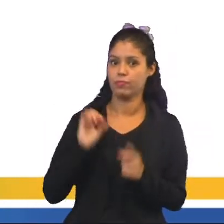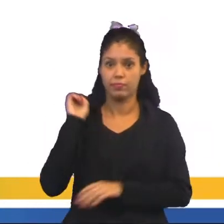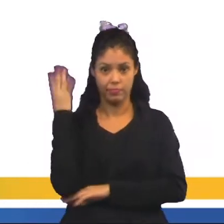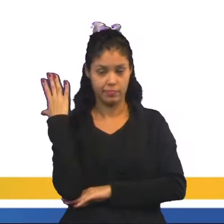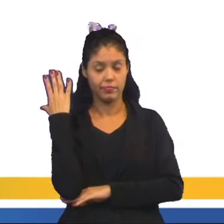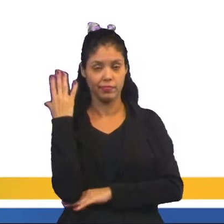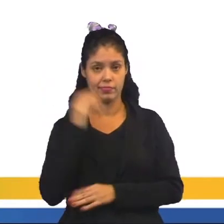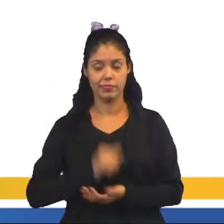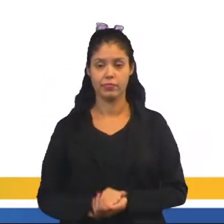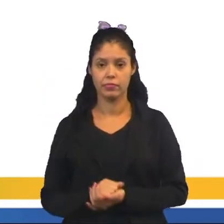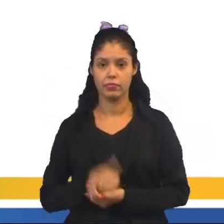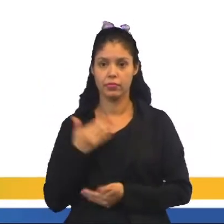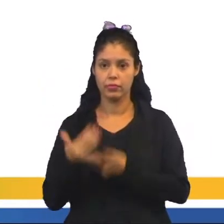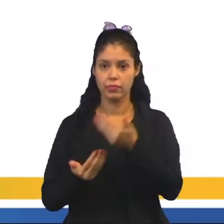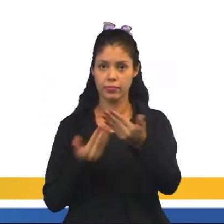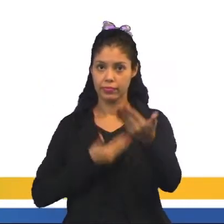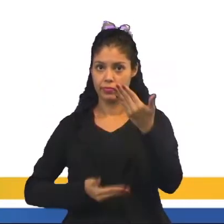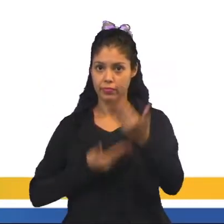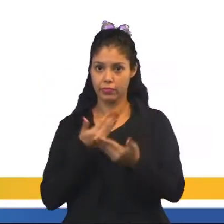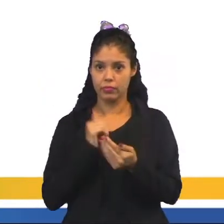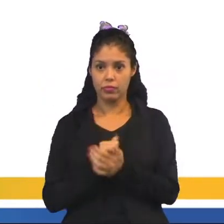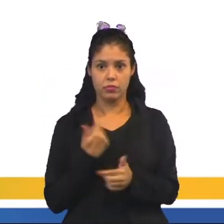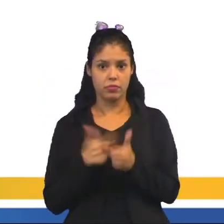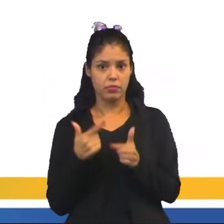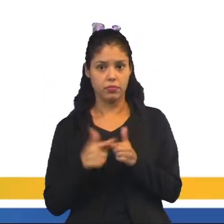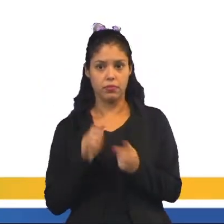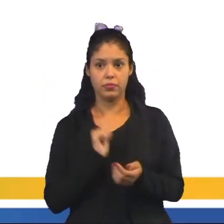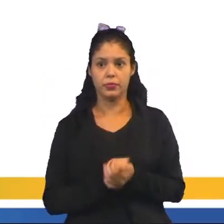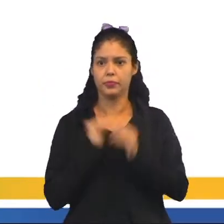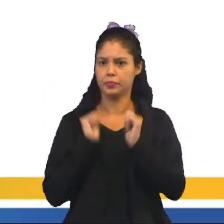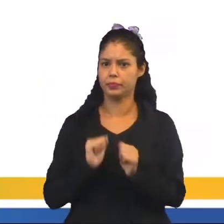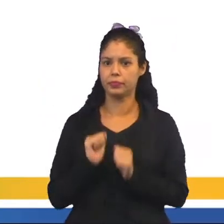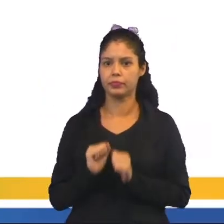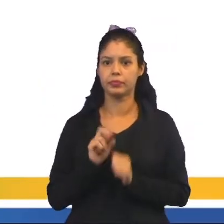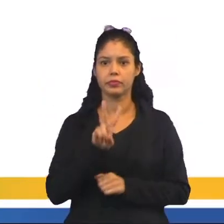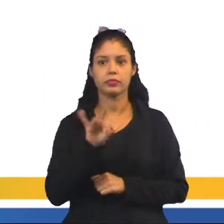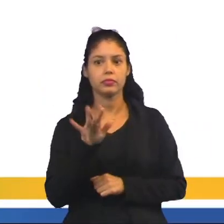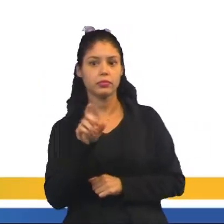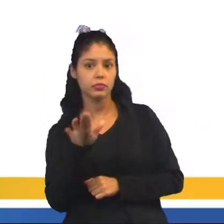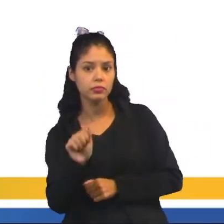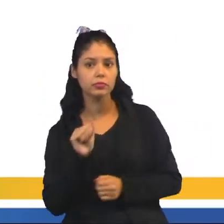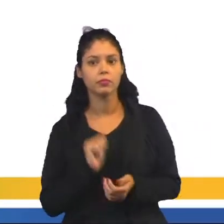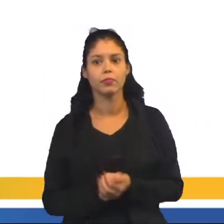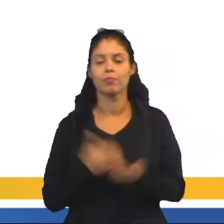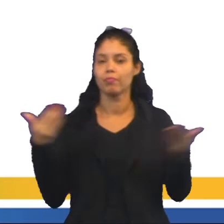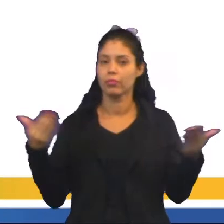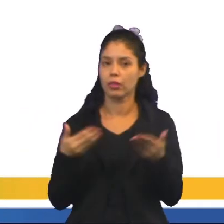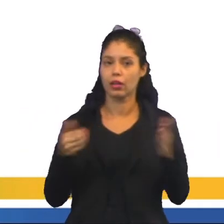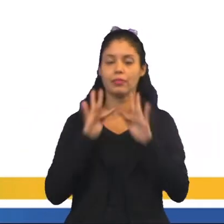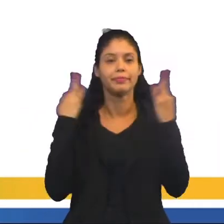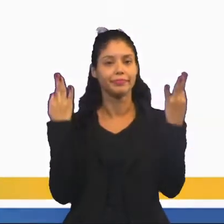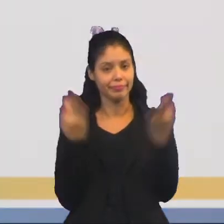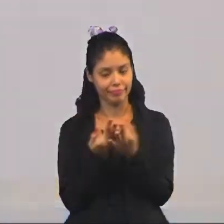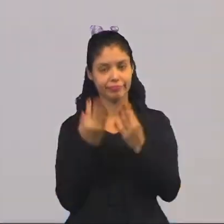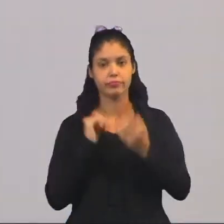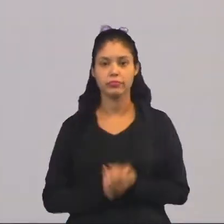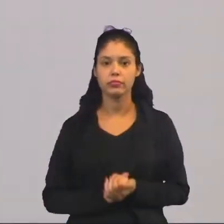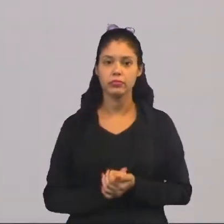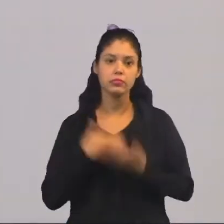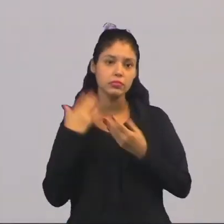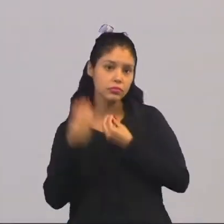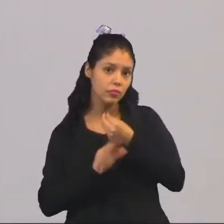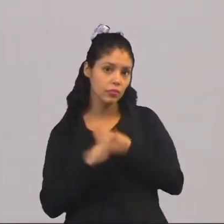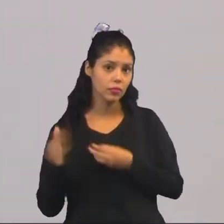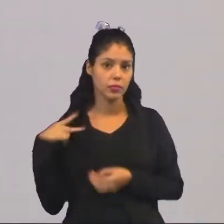problemas decorrentes dessa relação. Problema estes que podem ser vivenciados atualmente nas famílias. Quando